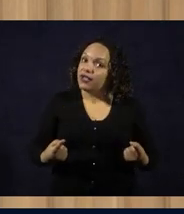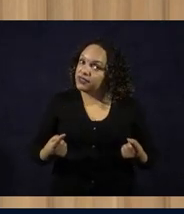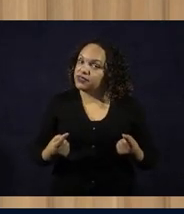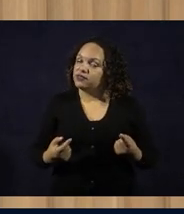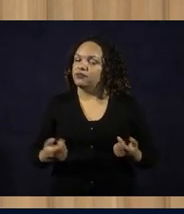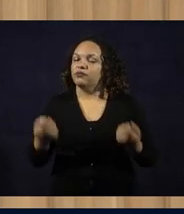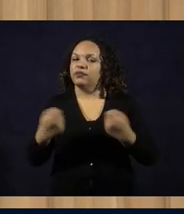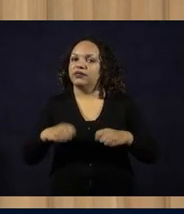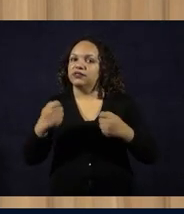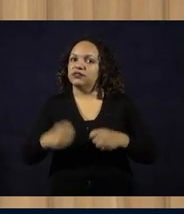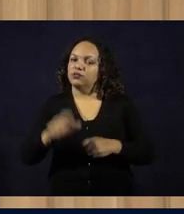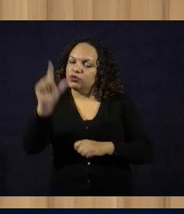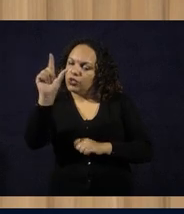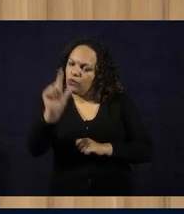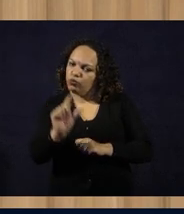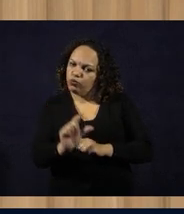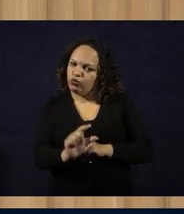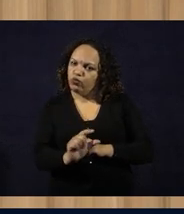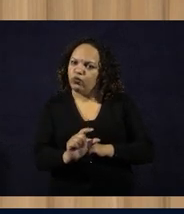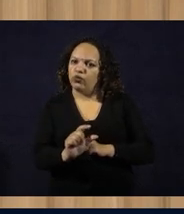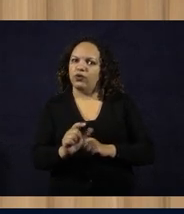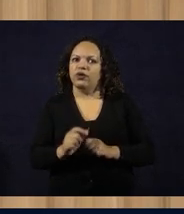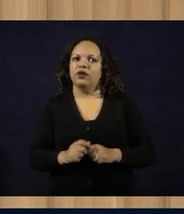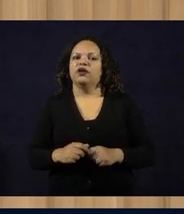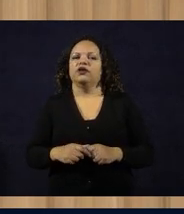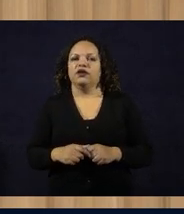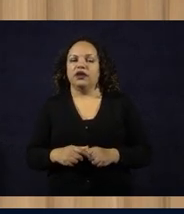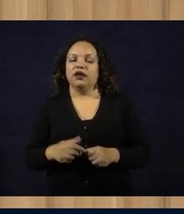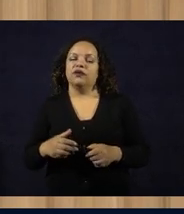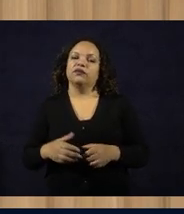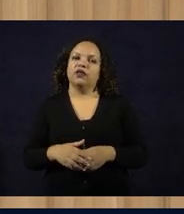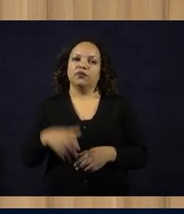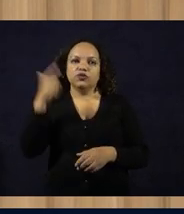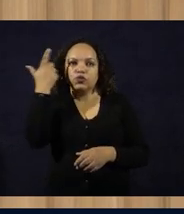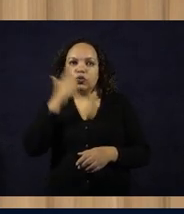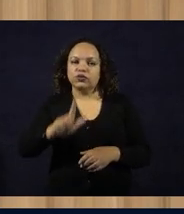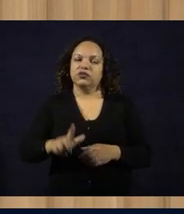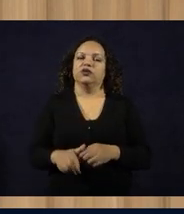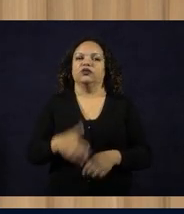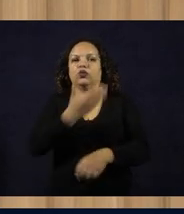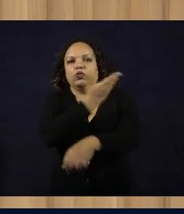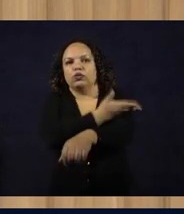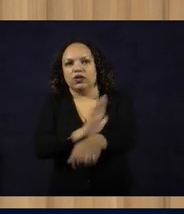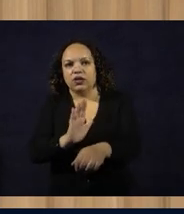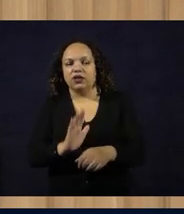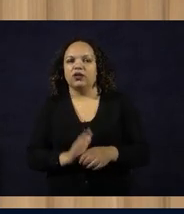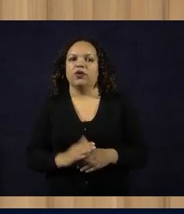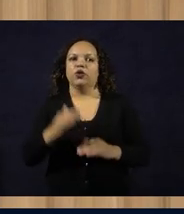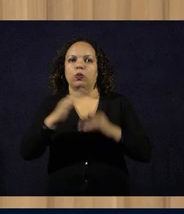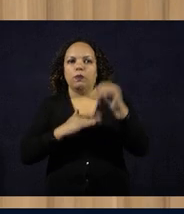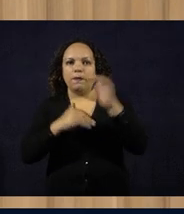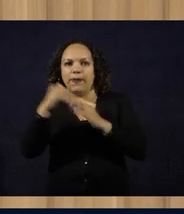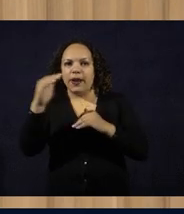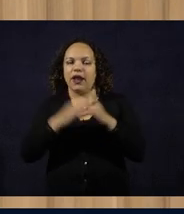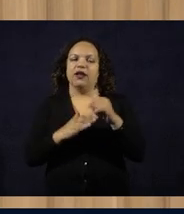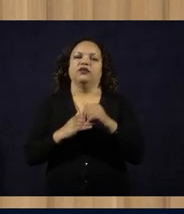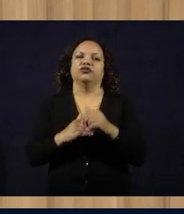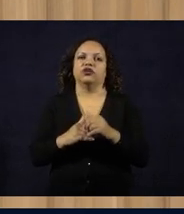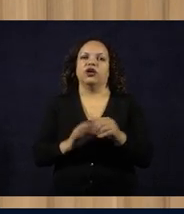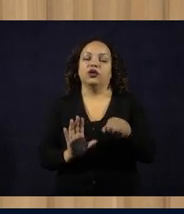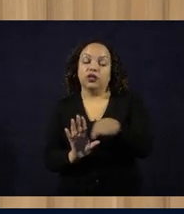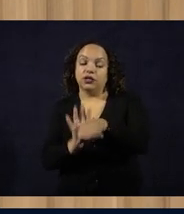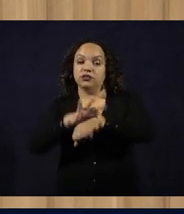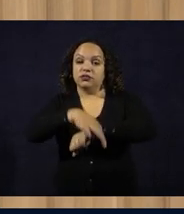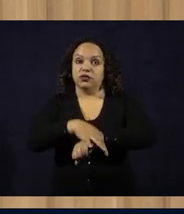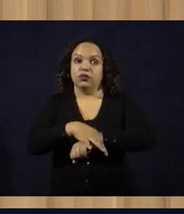reduzir gradativamente isso e a gente tem conseguido né com treinamento e bastante ênfase nessa questão